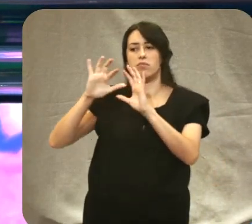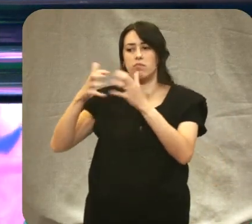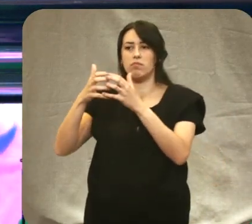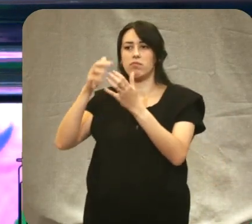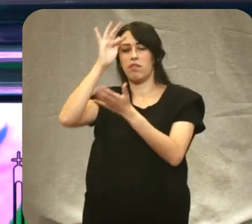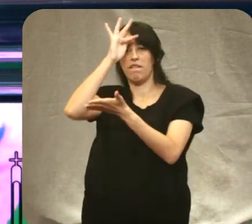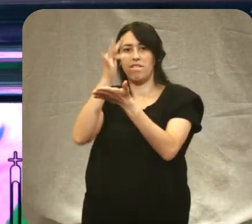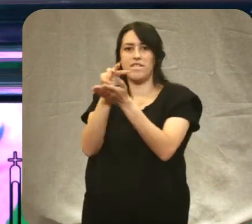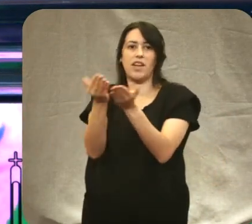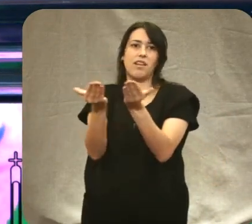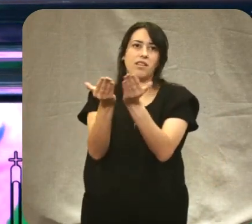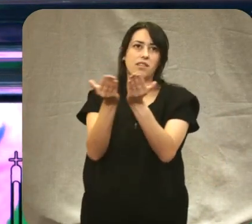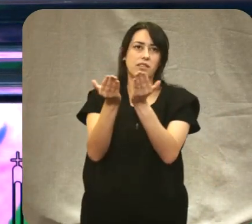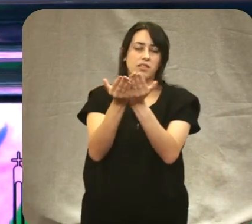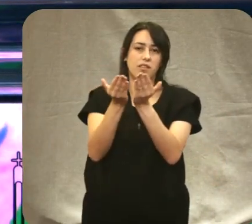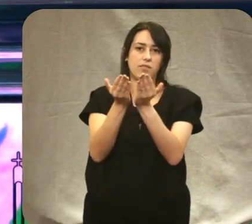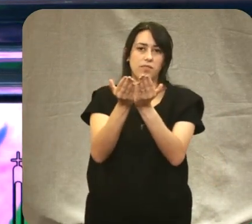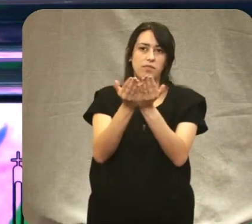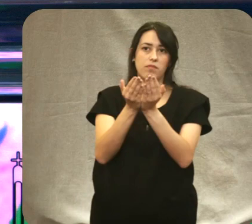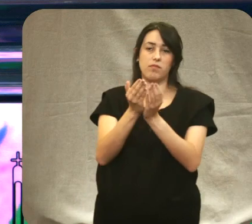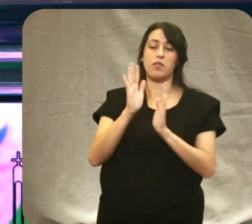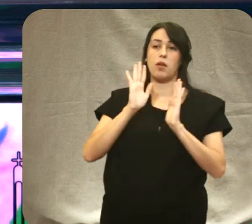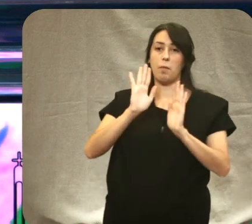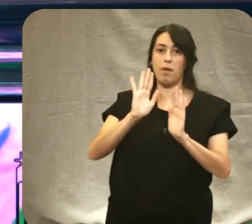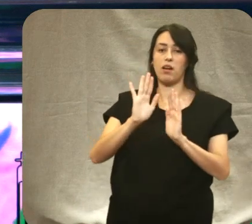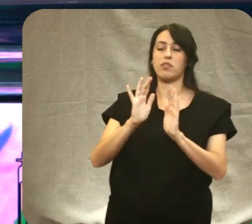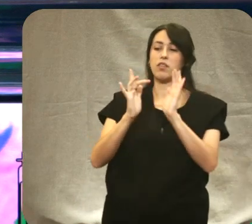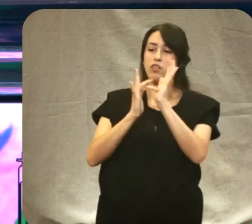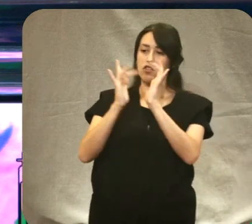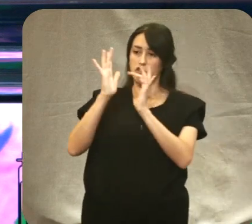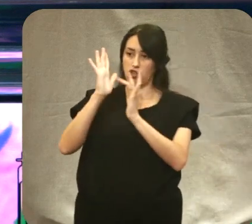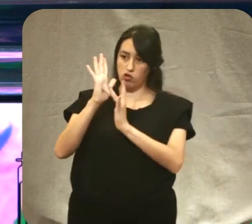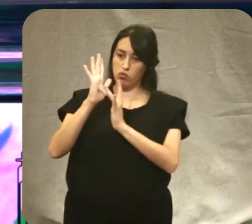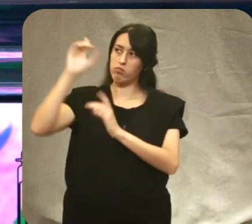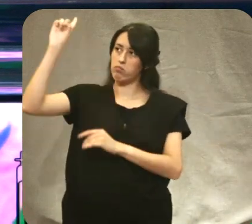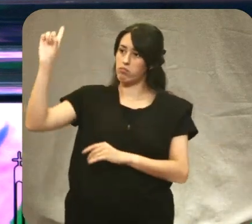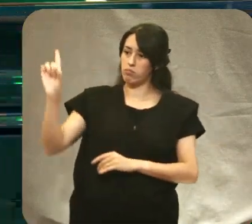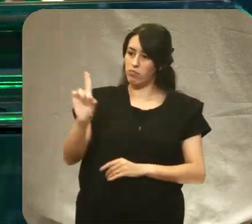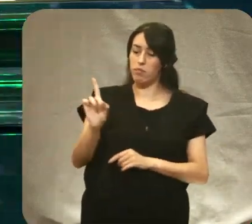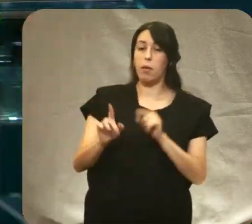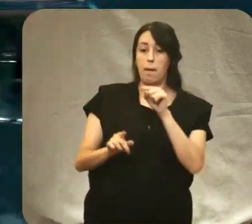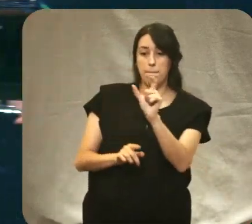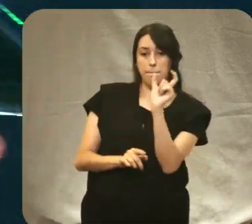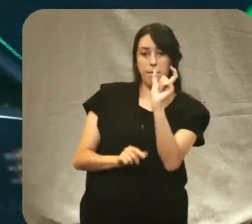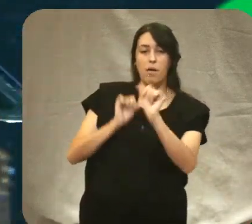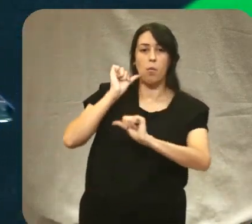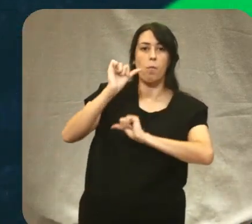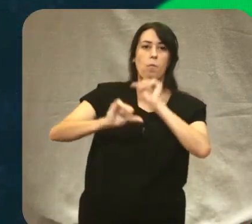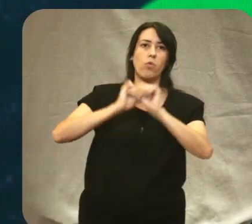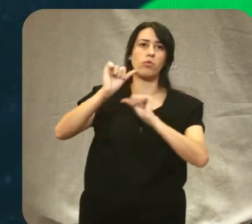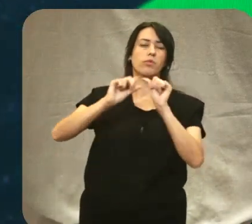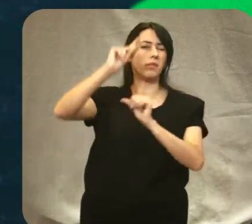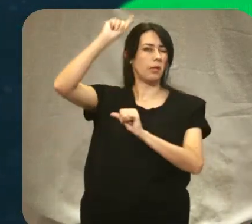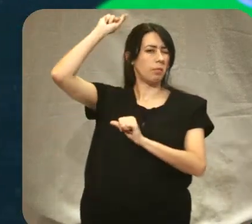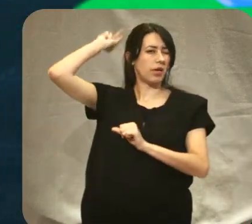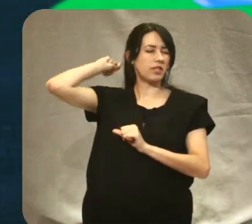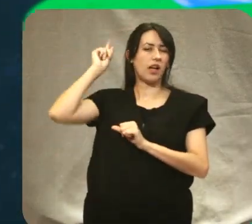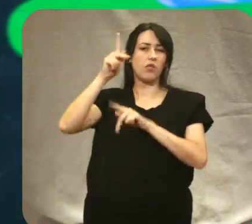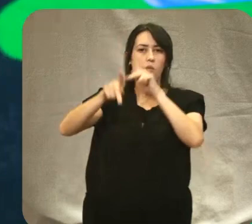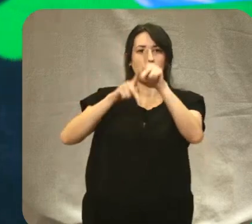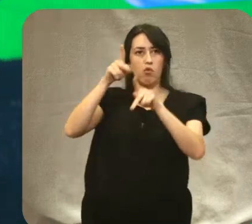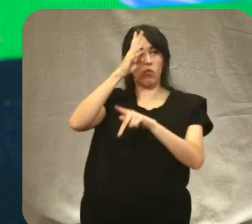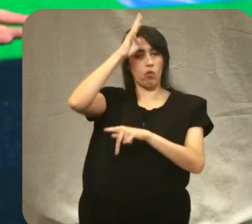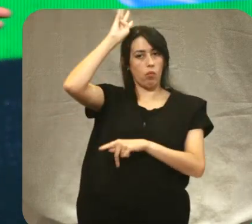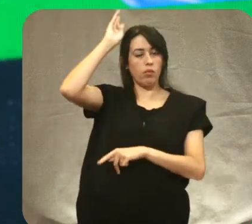em Jesus que essa palavra se transformou numa virtude. No mundo antigo, entre os romanos, humildade